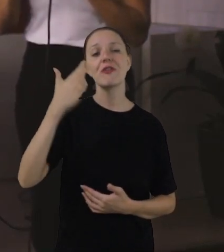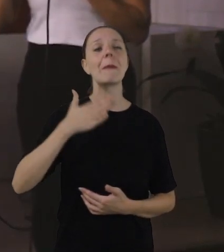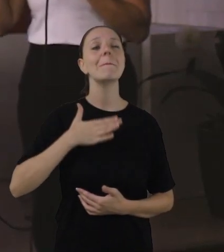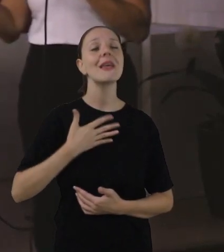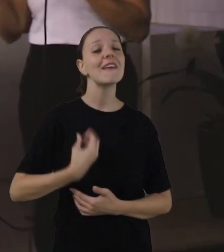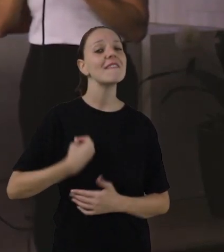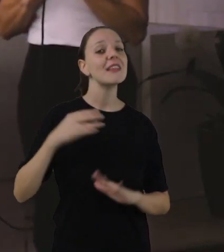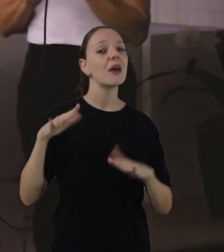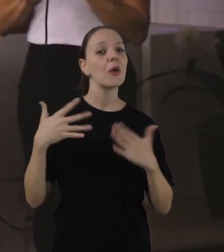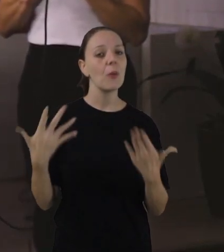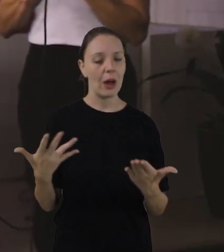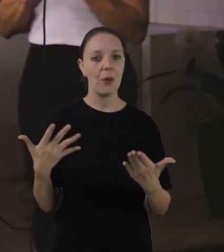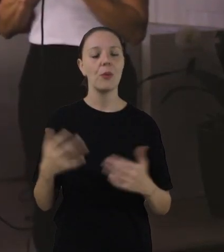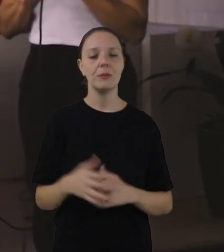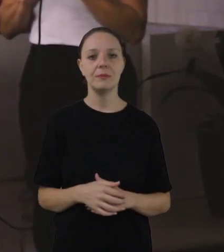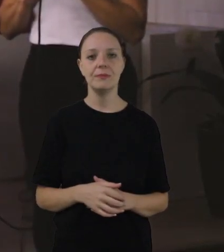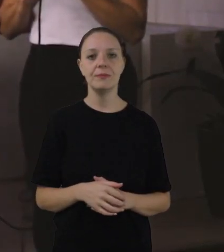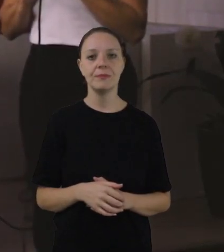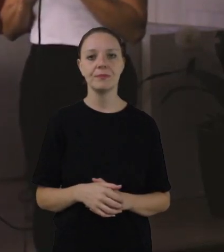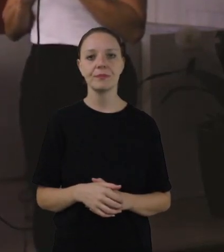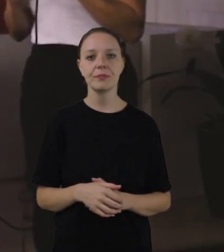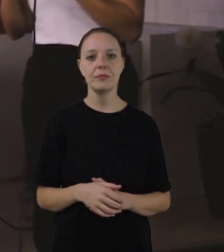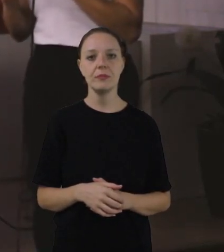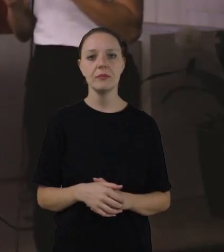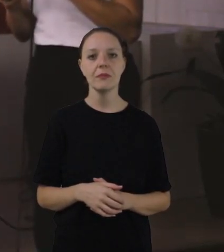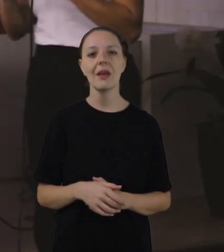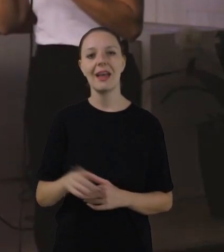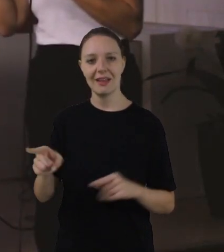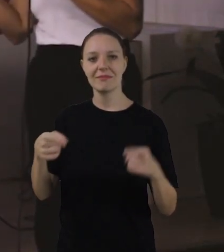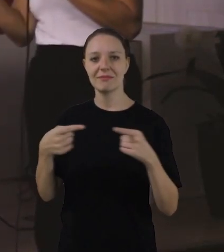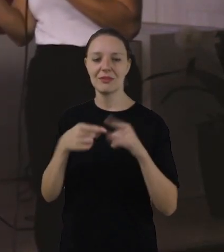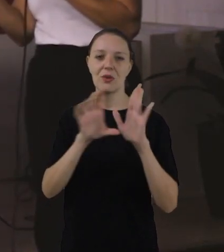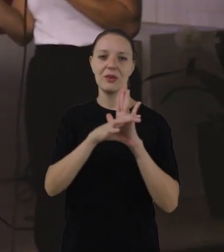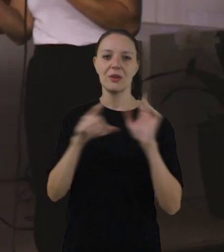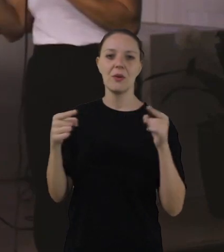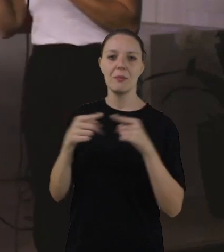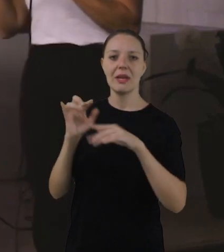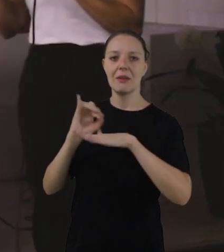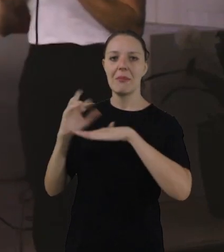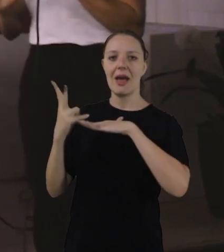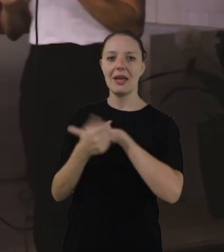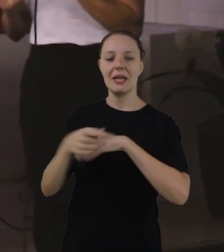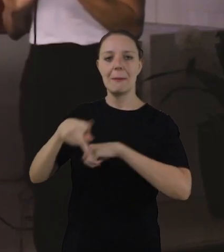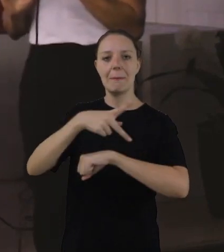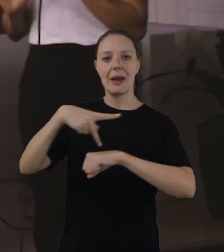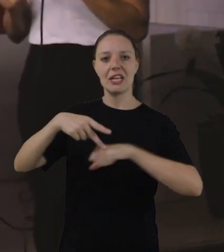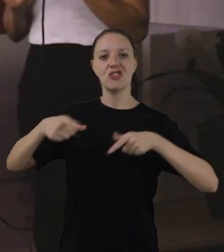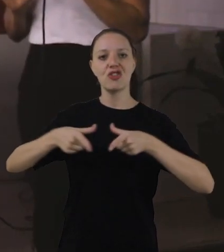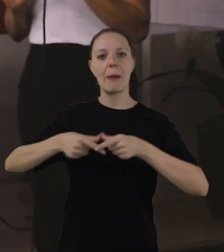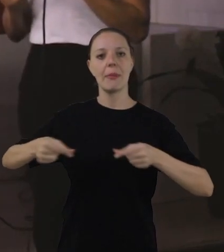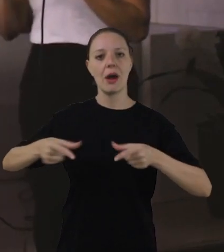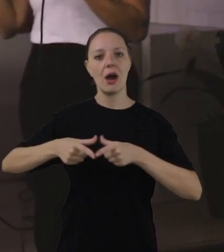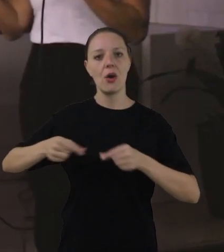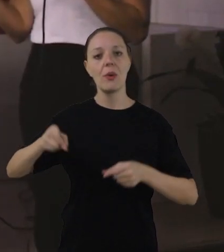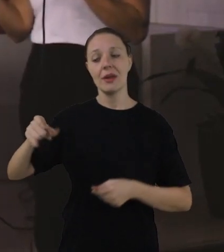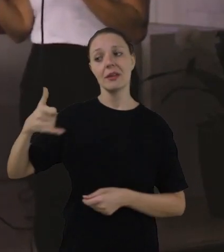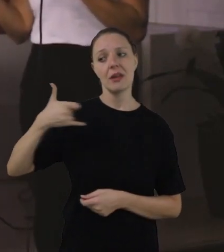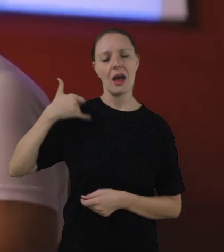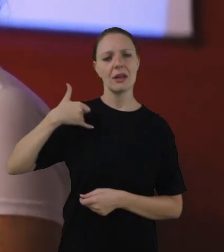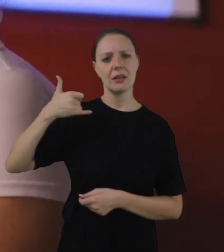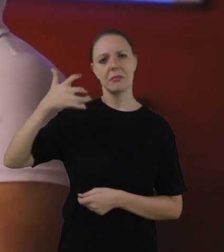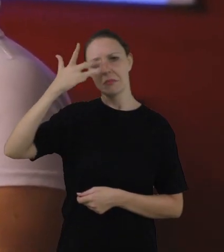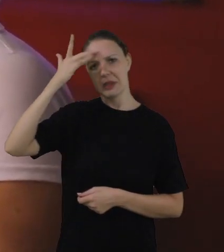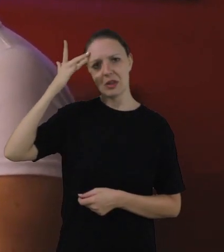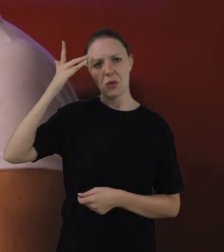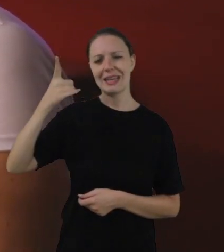filosofia de vida, inclusive, de uma ilha lá do Japão, onde a média de idade das